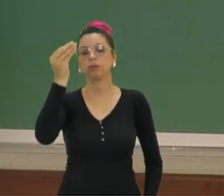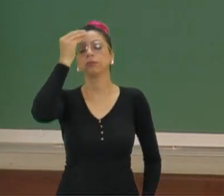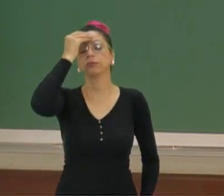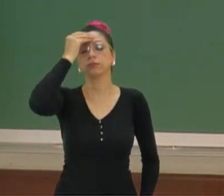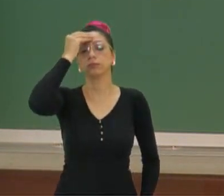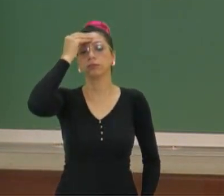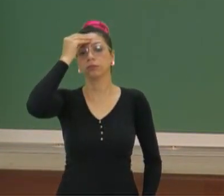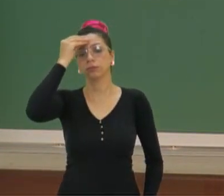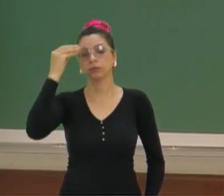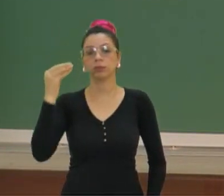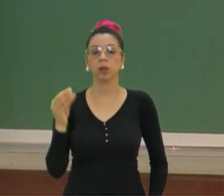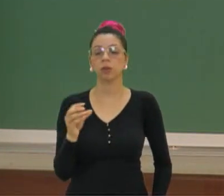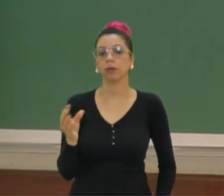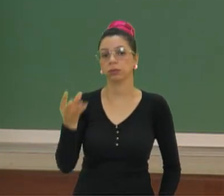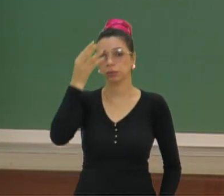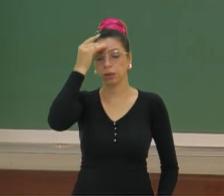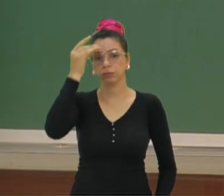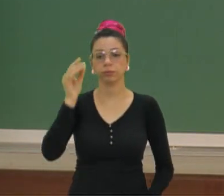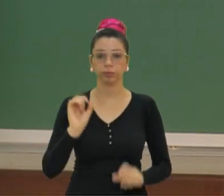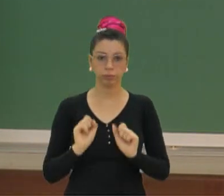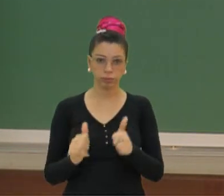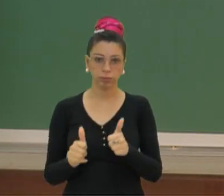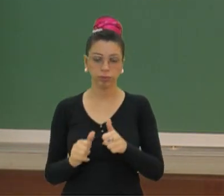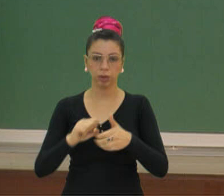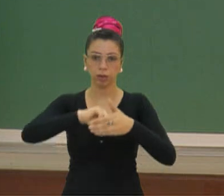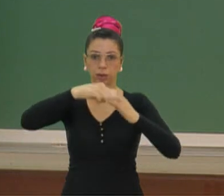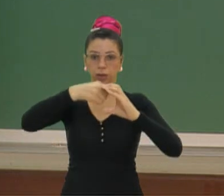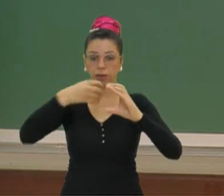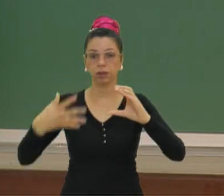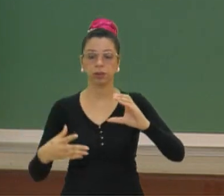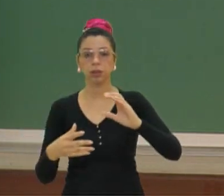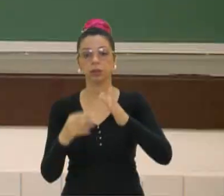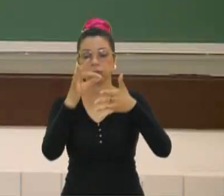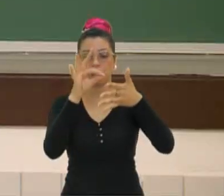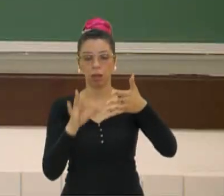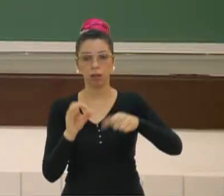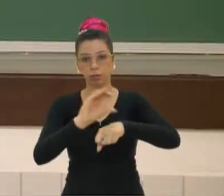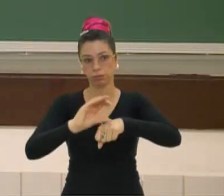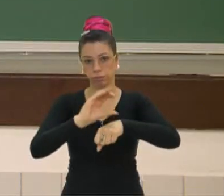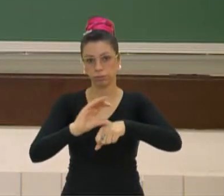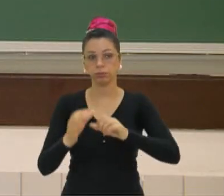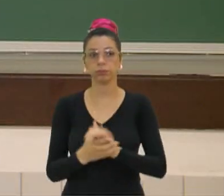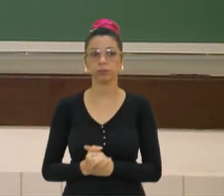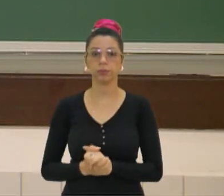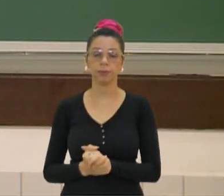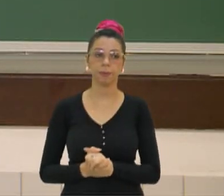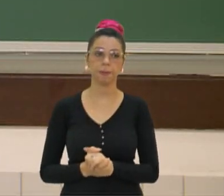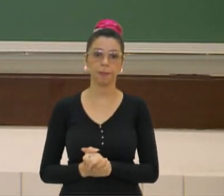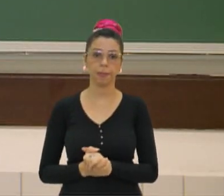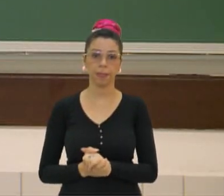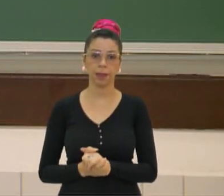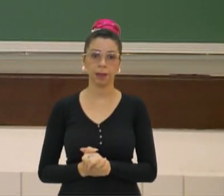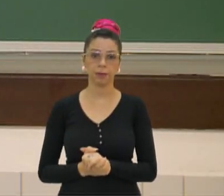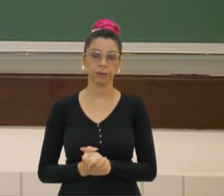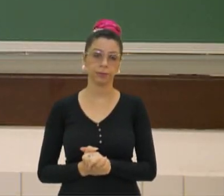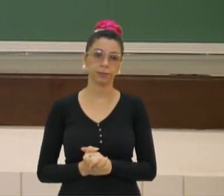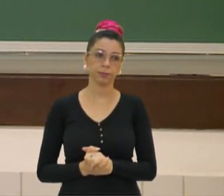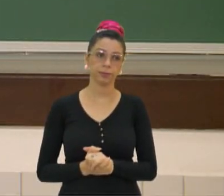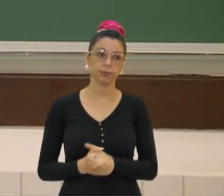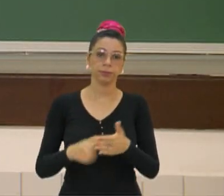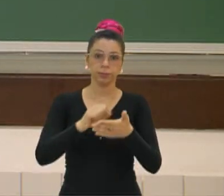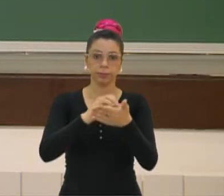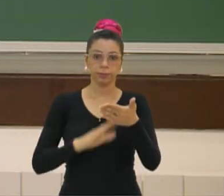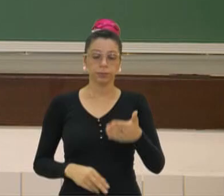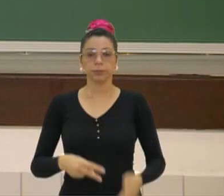lembrar, em vez de simplesmente decorar uma lista de características da Constituição, ok? Vamos adiante, então, para fechar esse bloco, a atividade